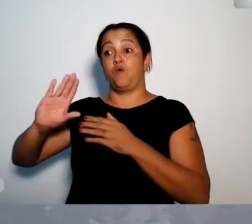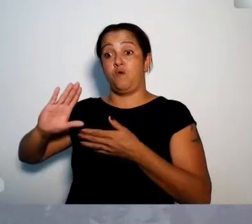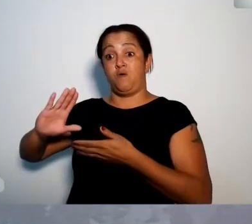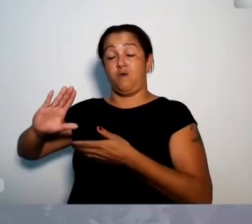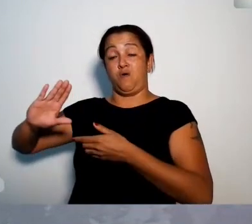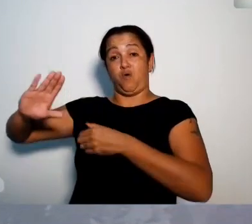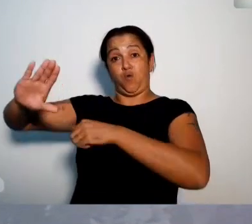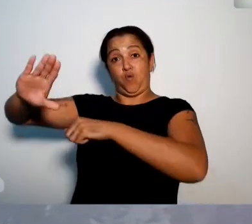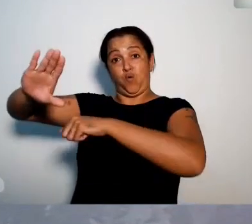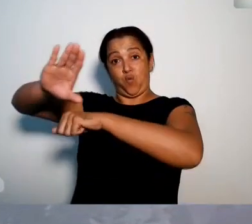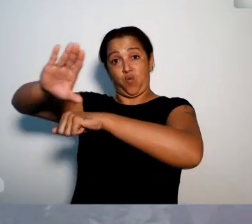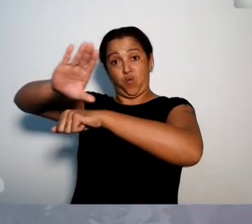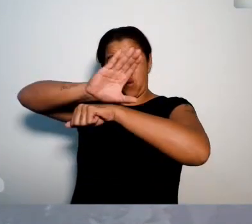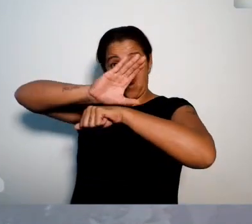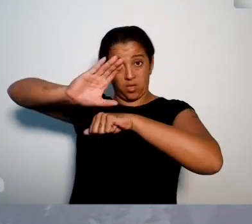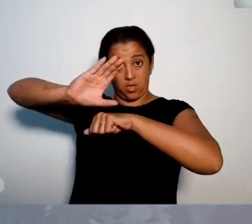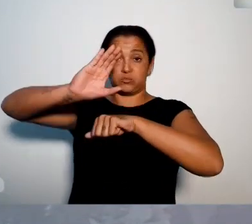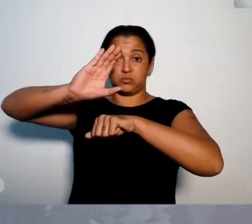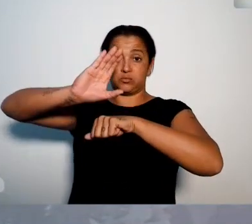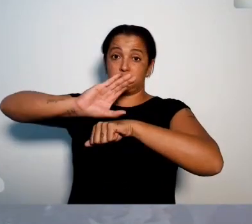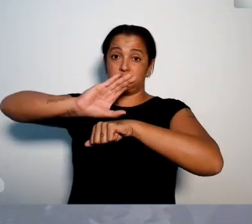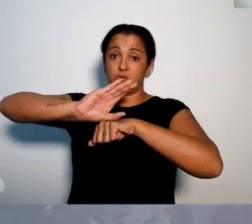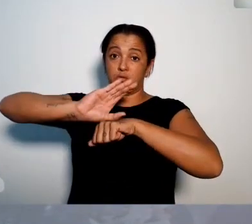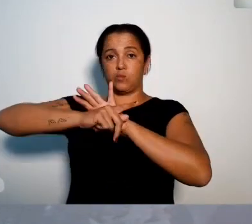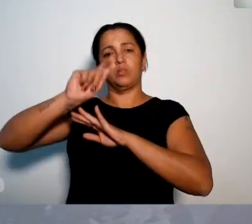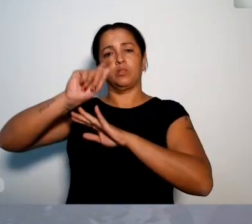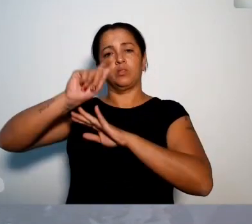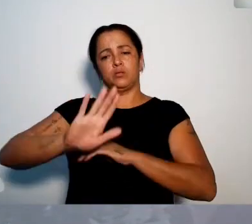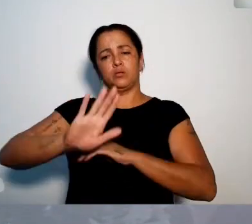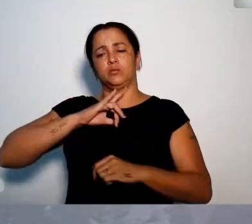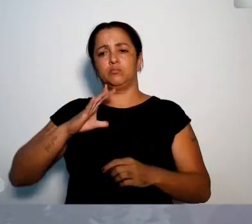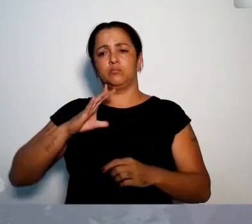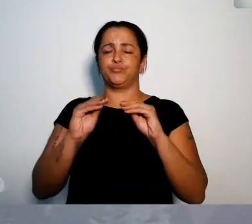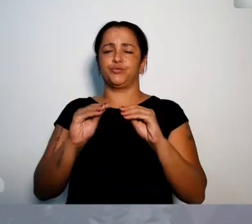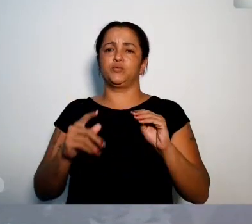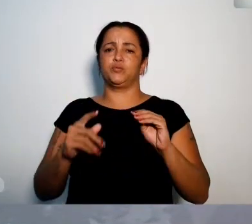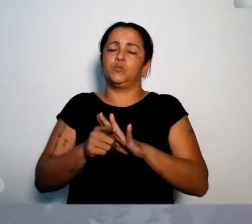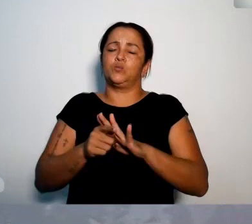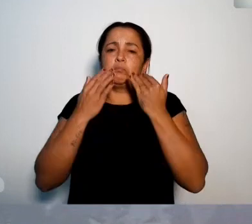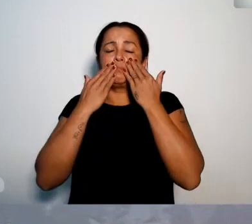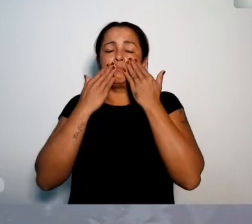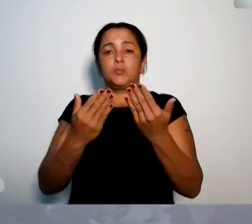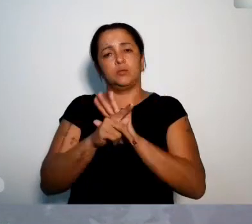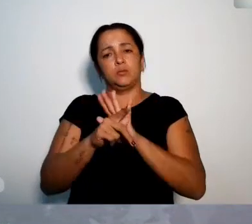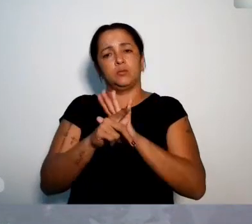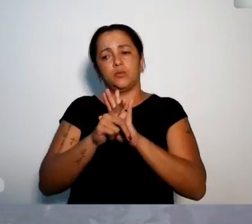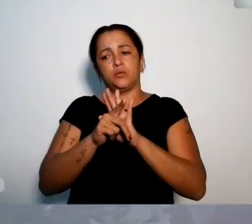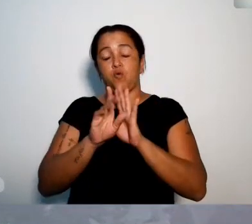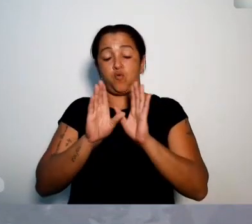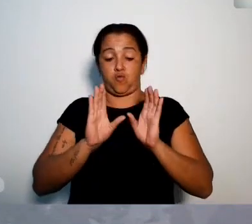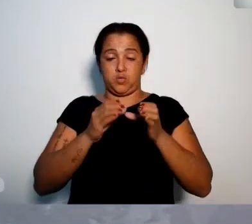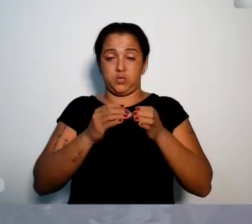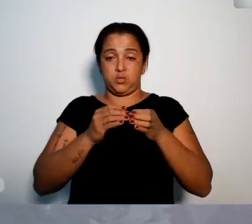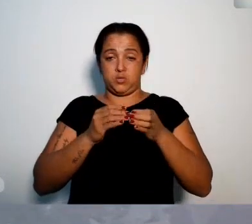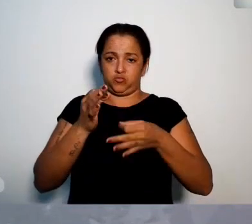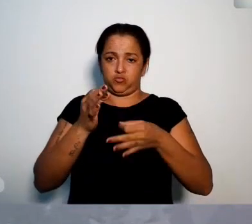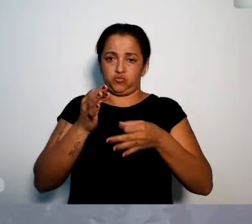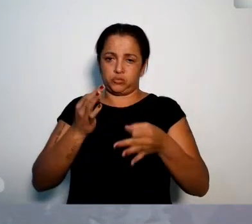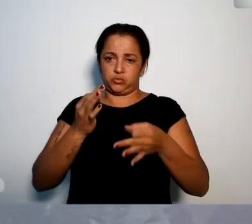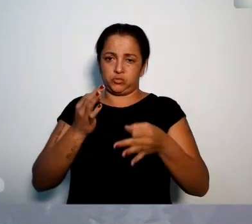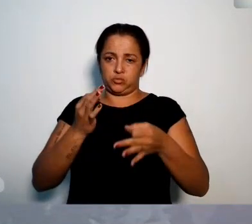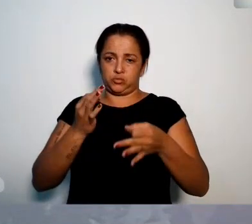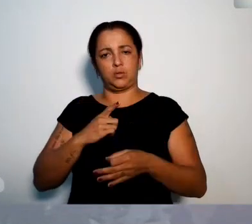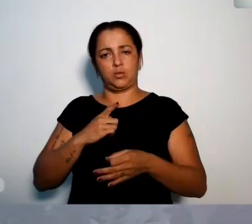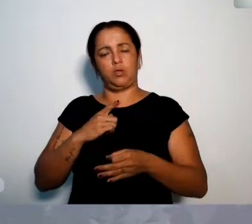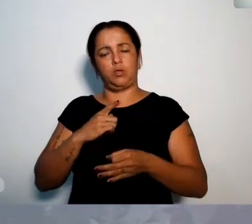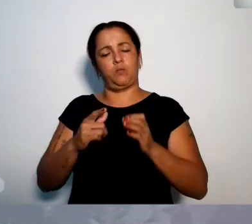presidente, coloquei isso no meu parecer da Comissão de Constituição e Justiça, fazendo essas considerações, porque entendo